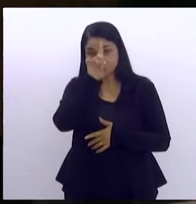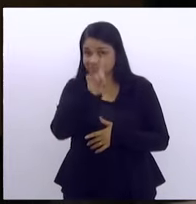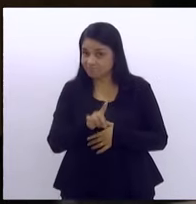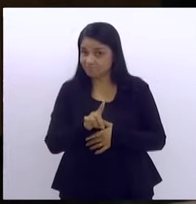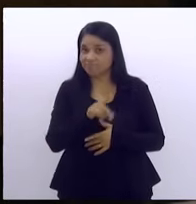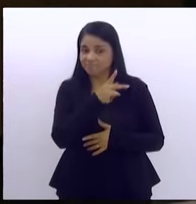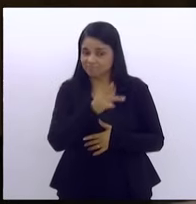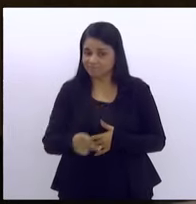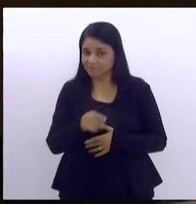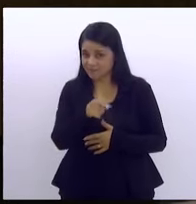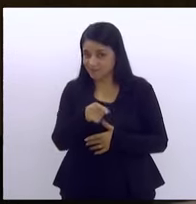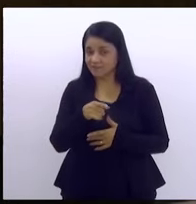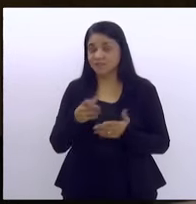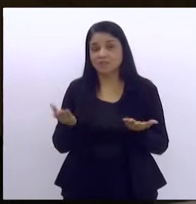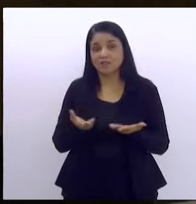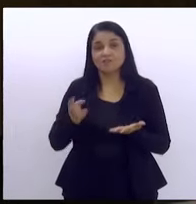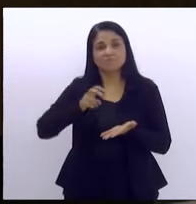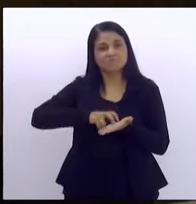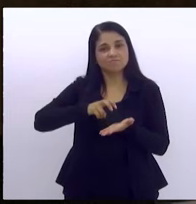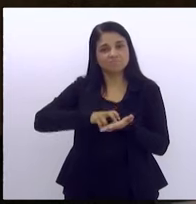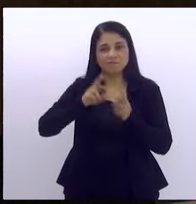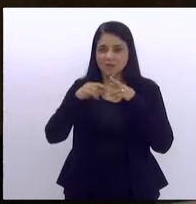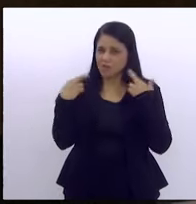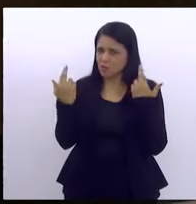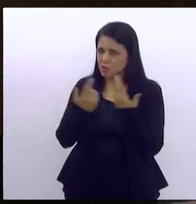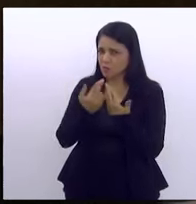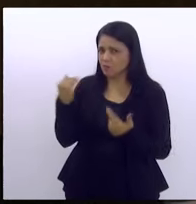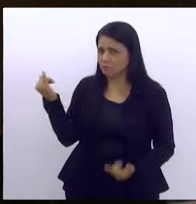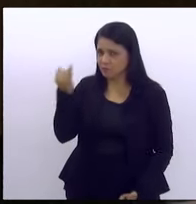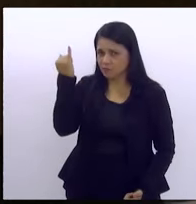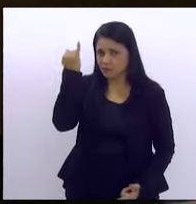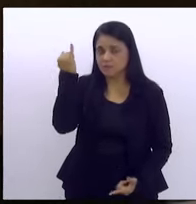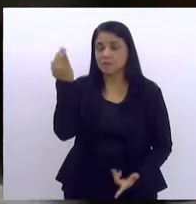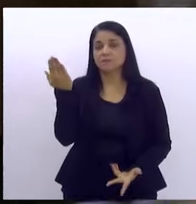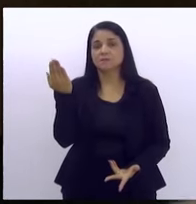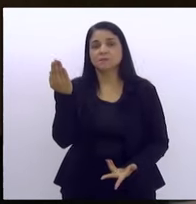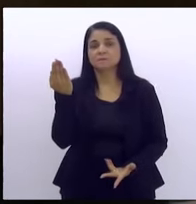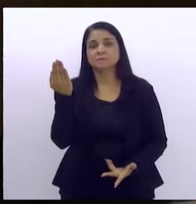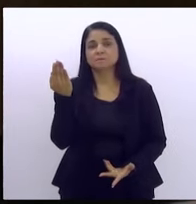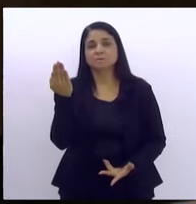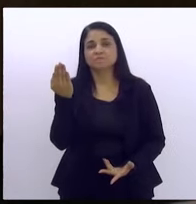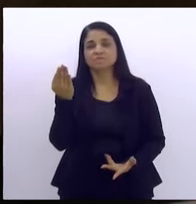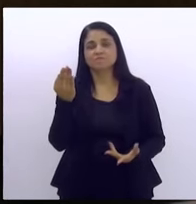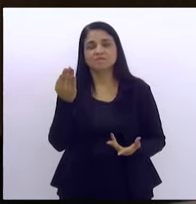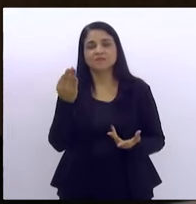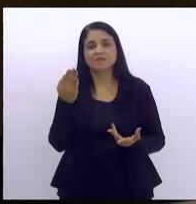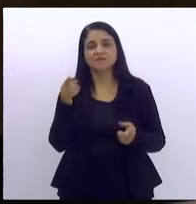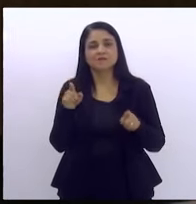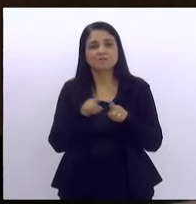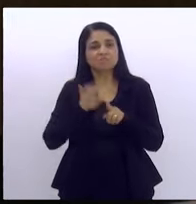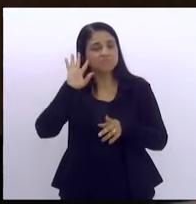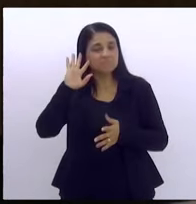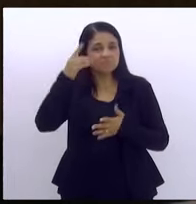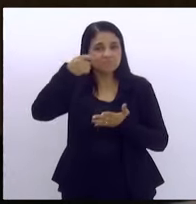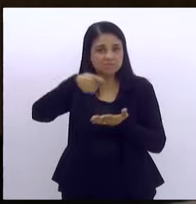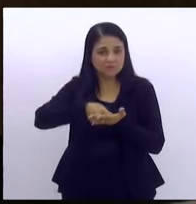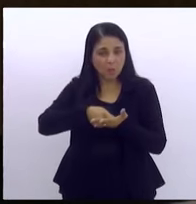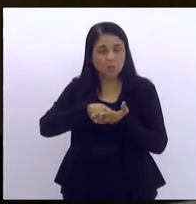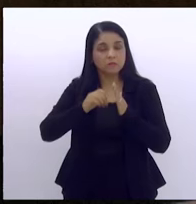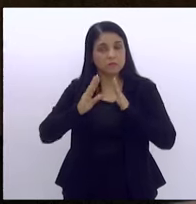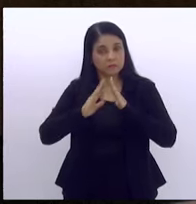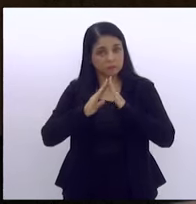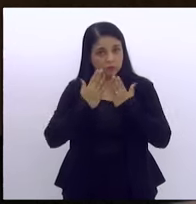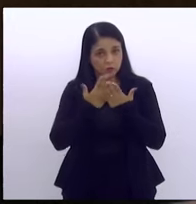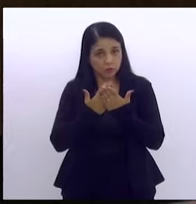da reunião da manhã de hoje e acolhendo aí a decisão que foi construída no Colégio de Líderes